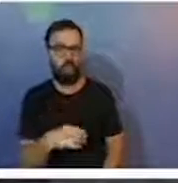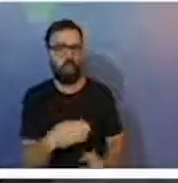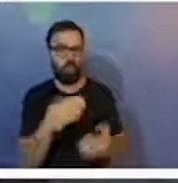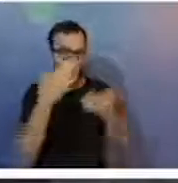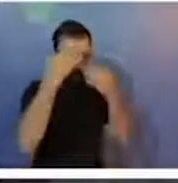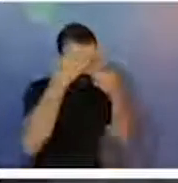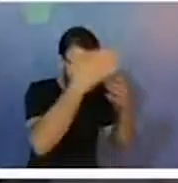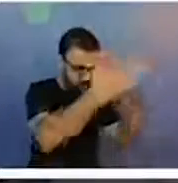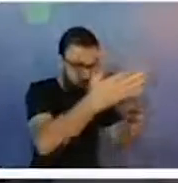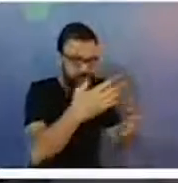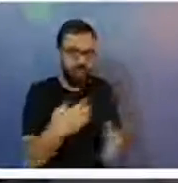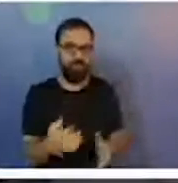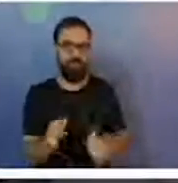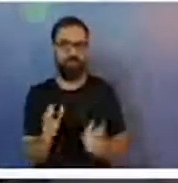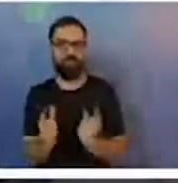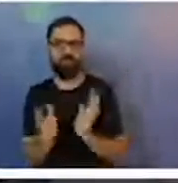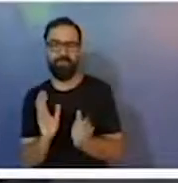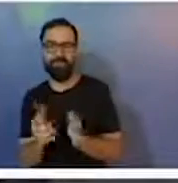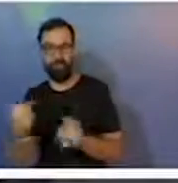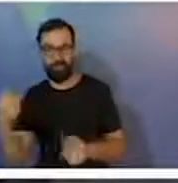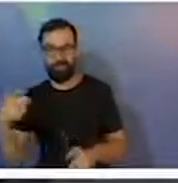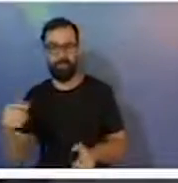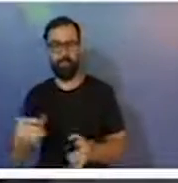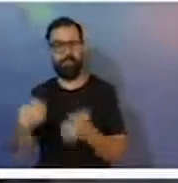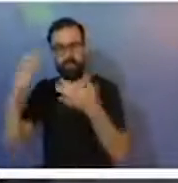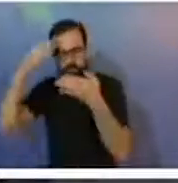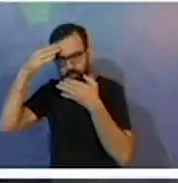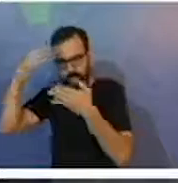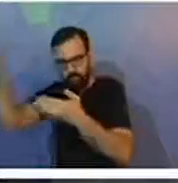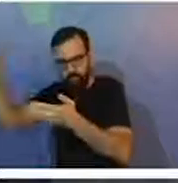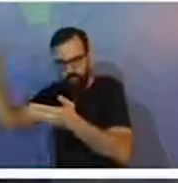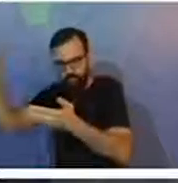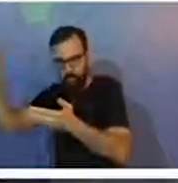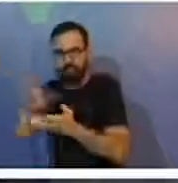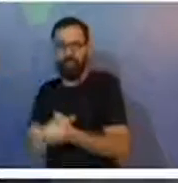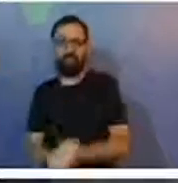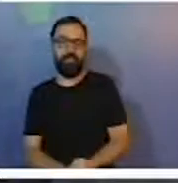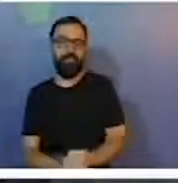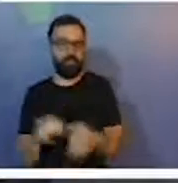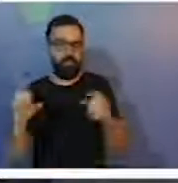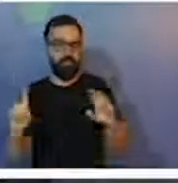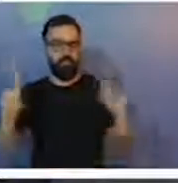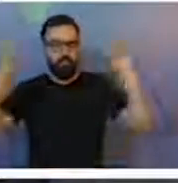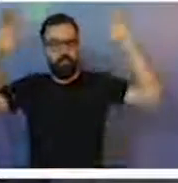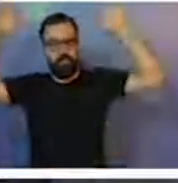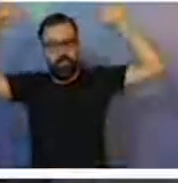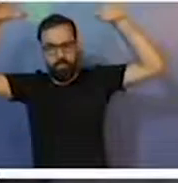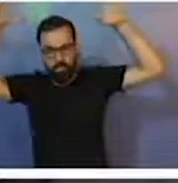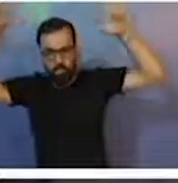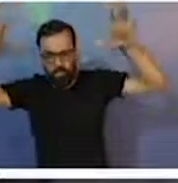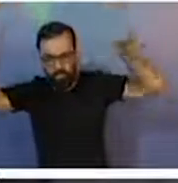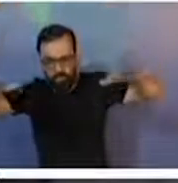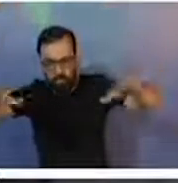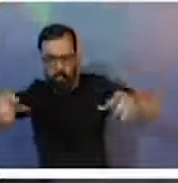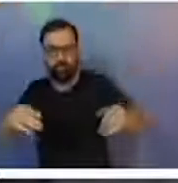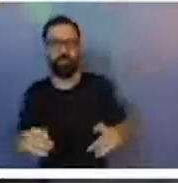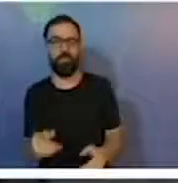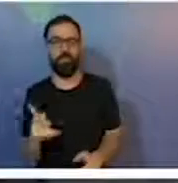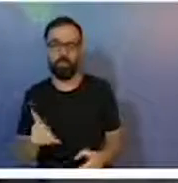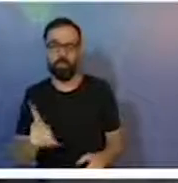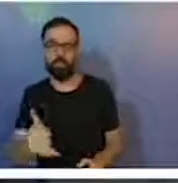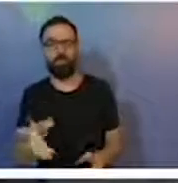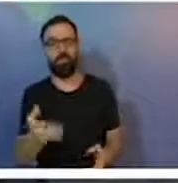muitíssimo representando todos que já passaram pela nossa equipe Deus abençoe muito grande mente sempre